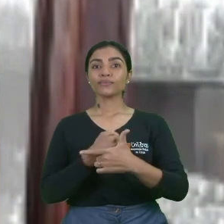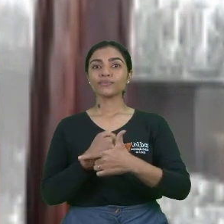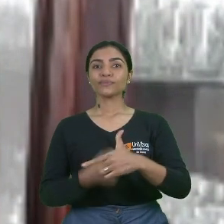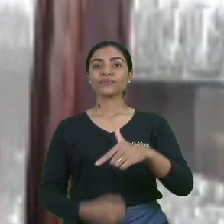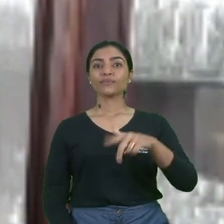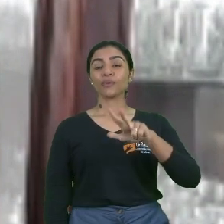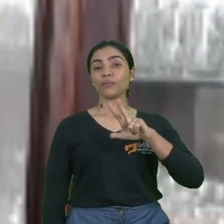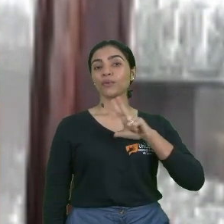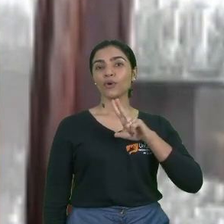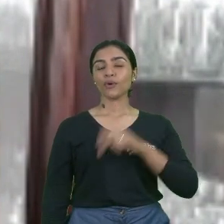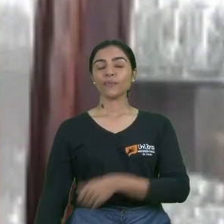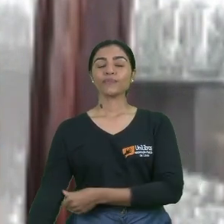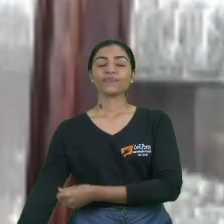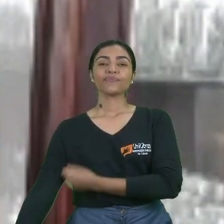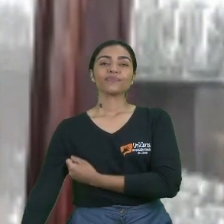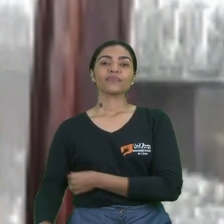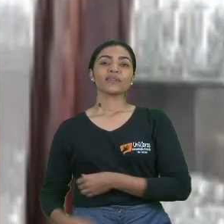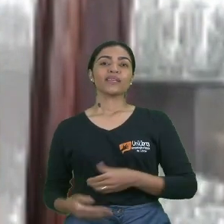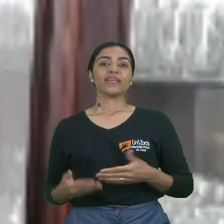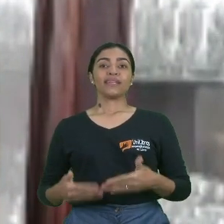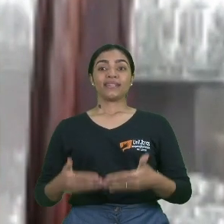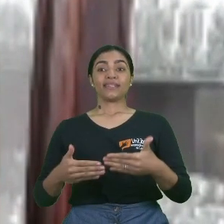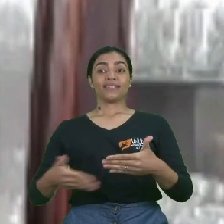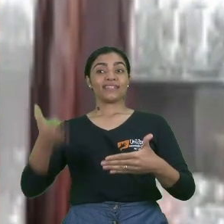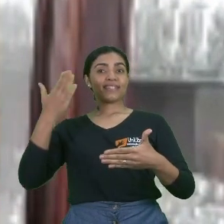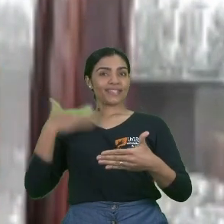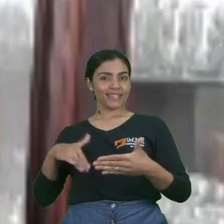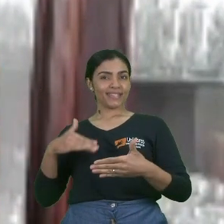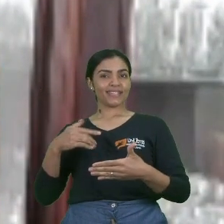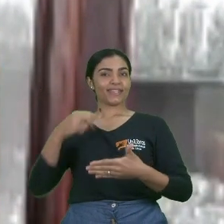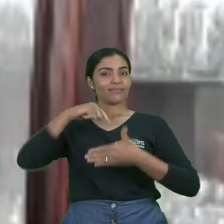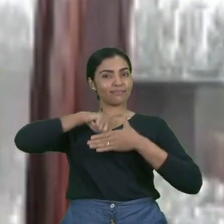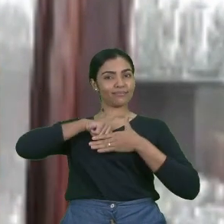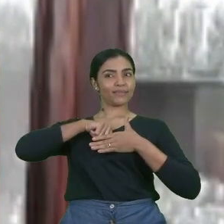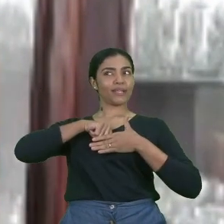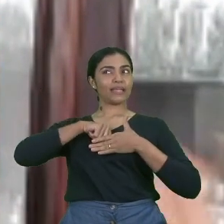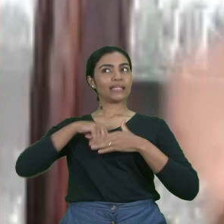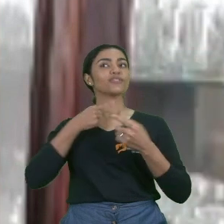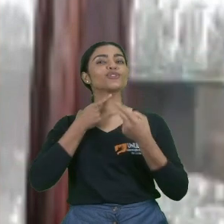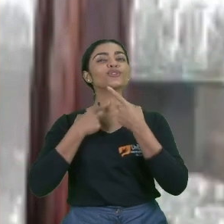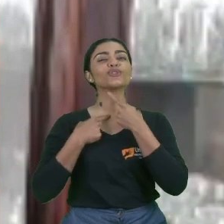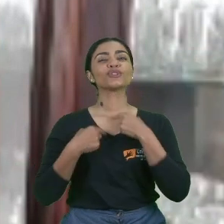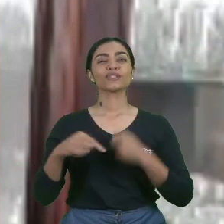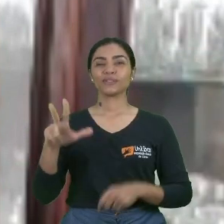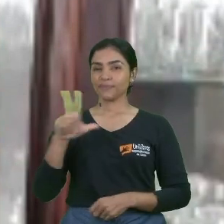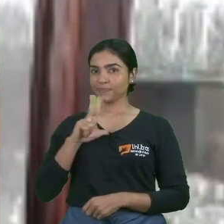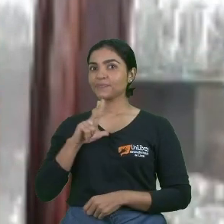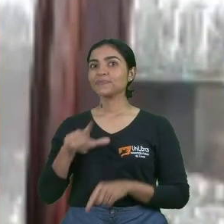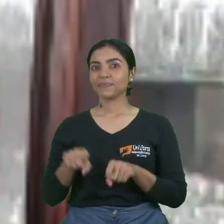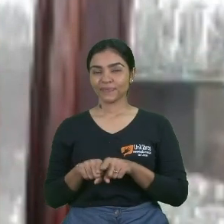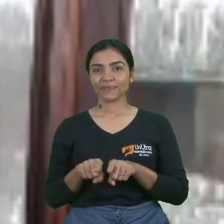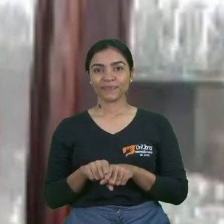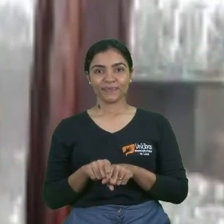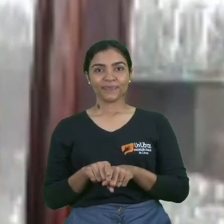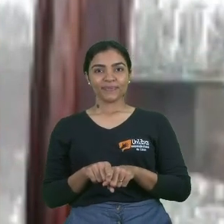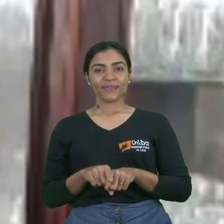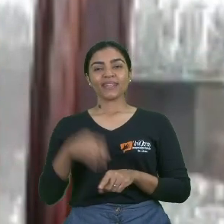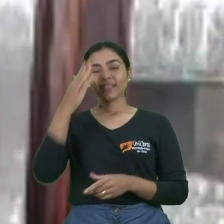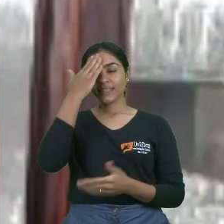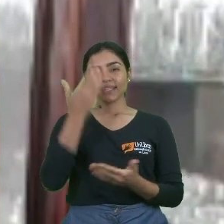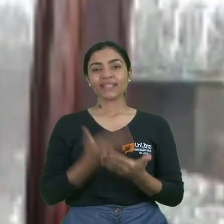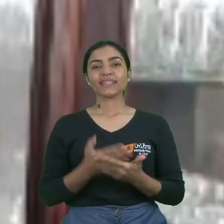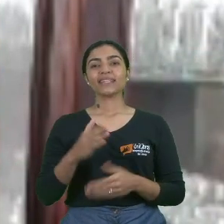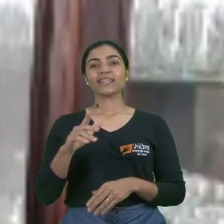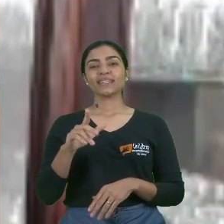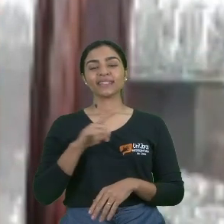do meu lado Uma expectativa próprio marido com certeza certeza que também tem essa assim